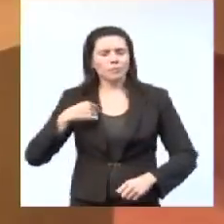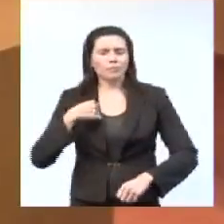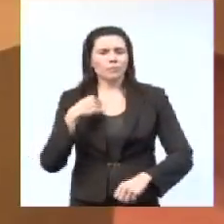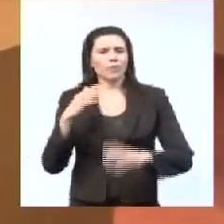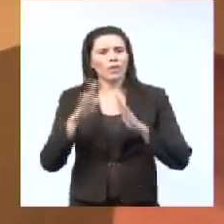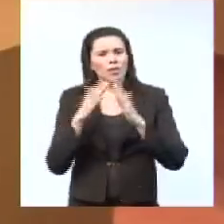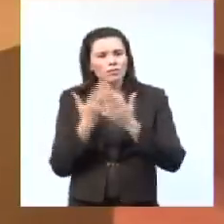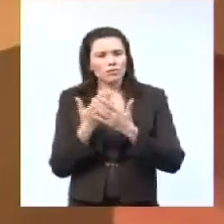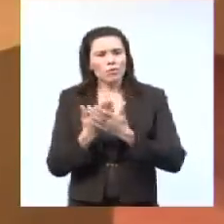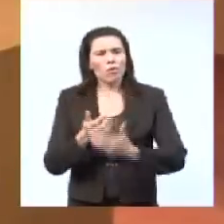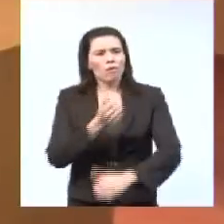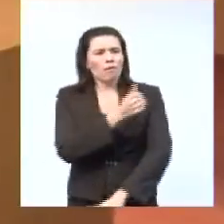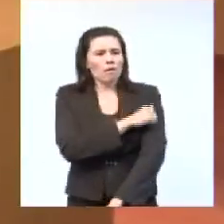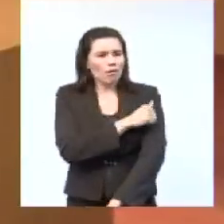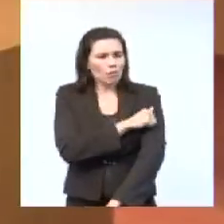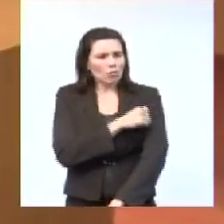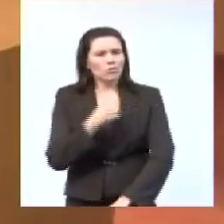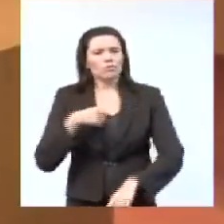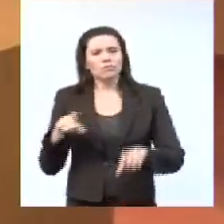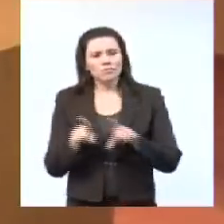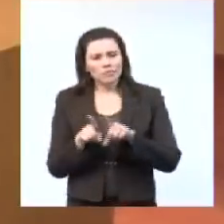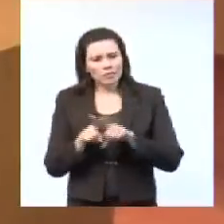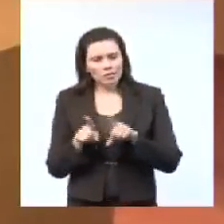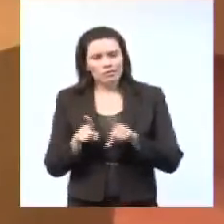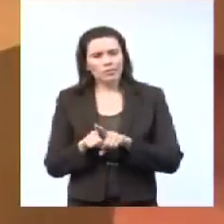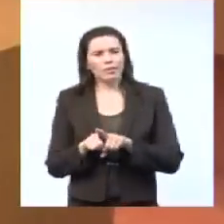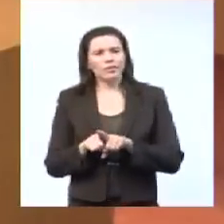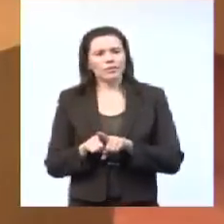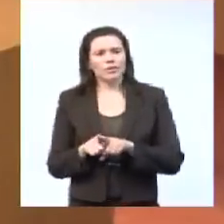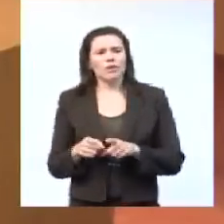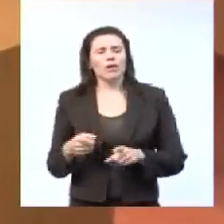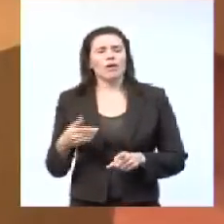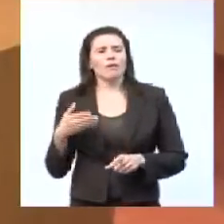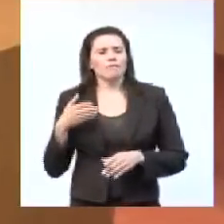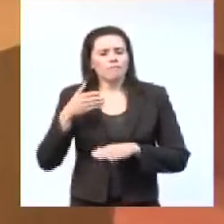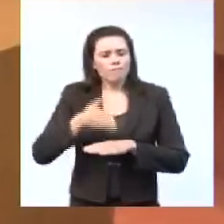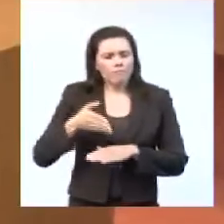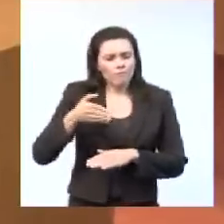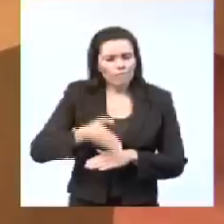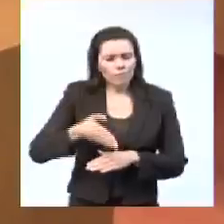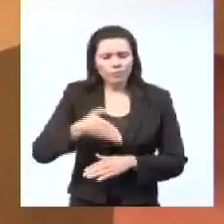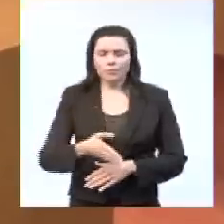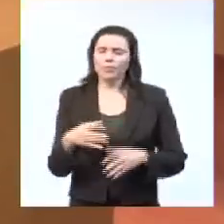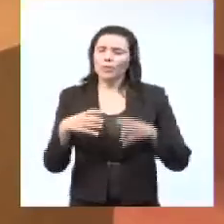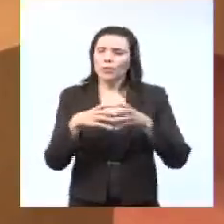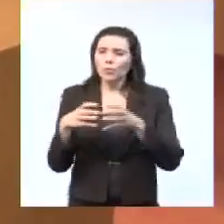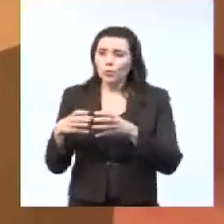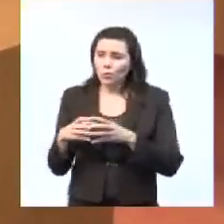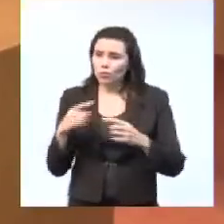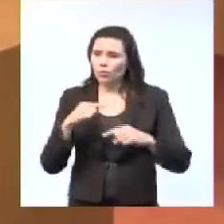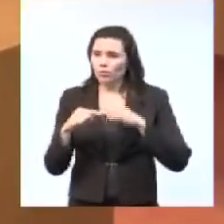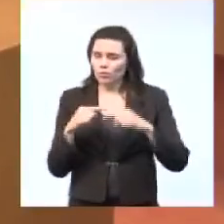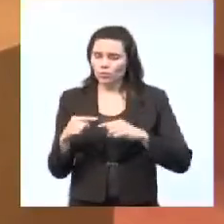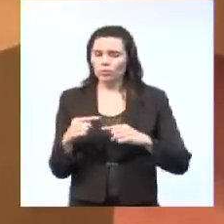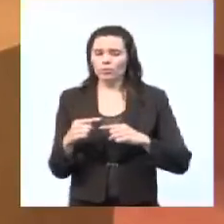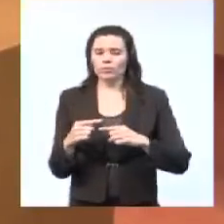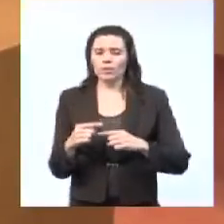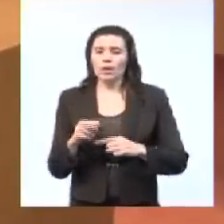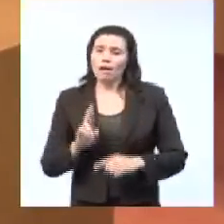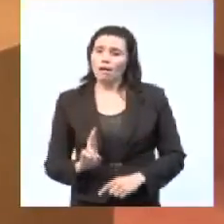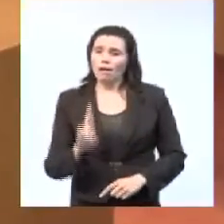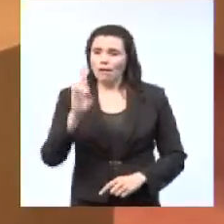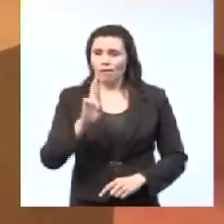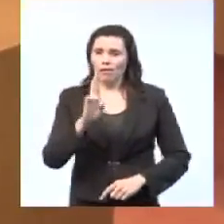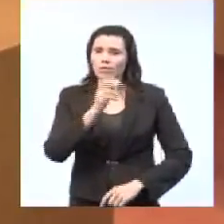Fernando Silva, que é assessor do deputado Zé Inácio, que foi presidente da União Municipal dos Estudantes,